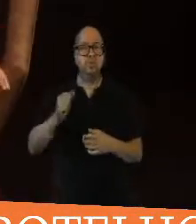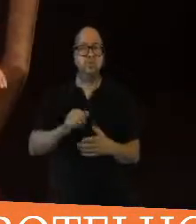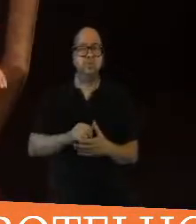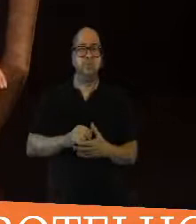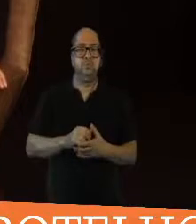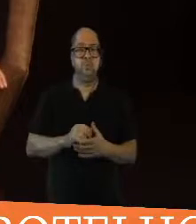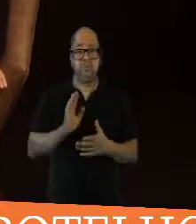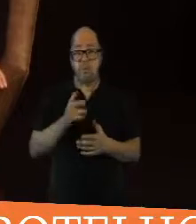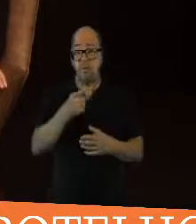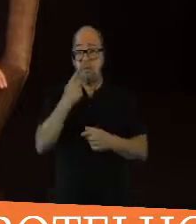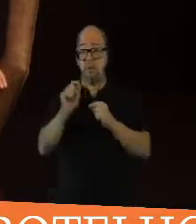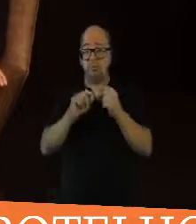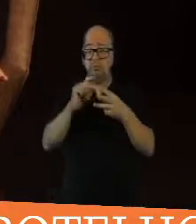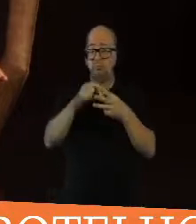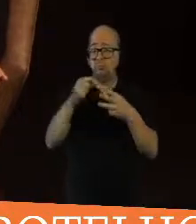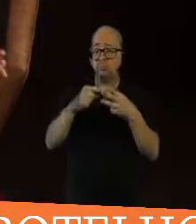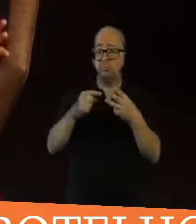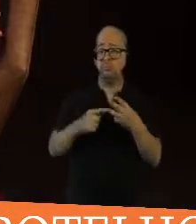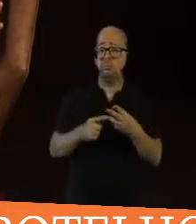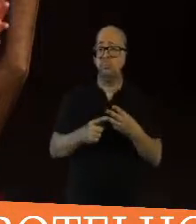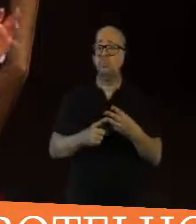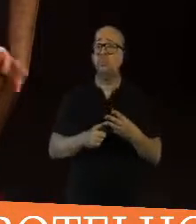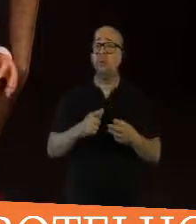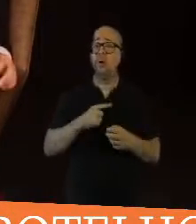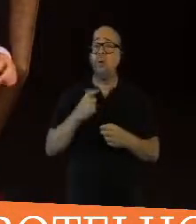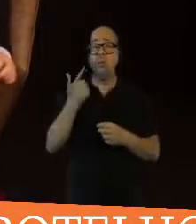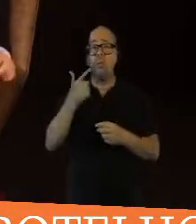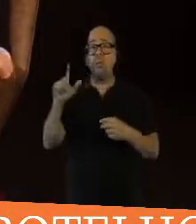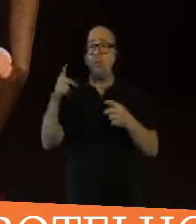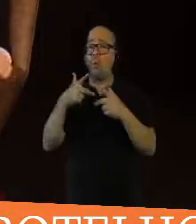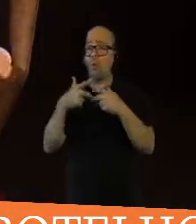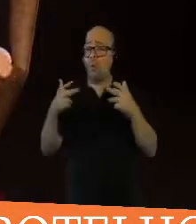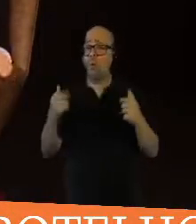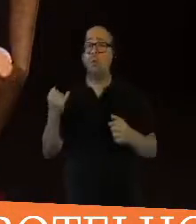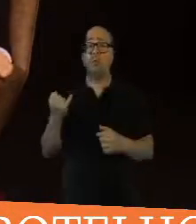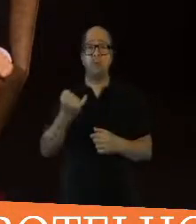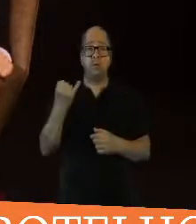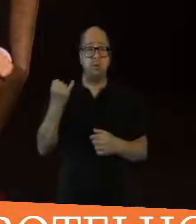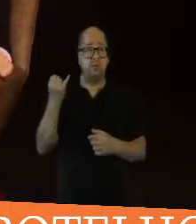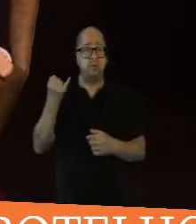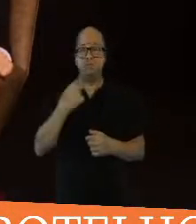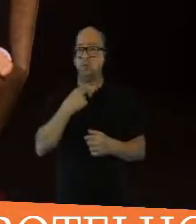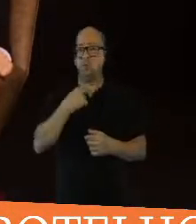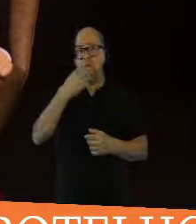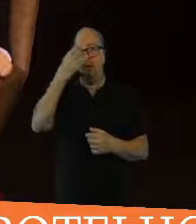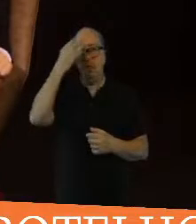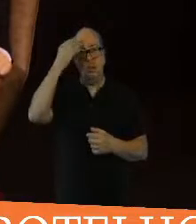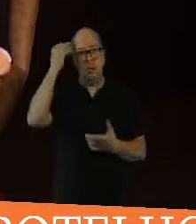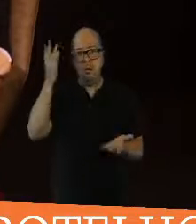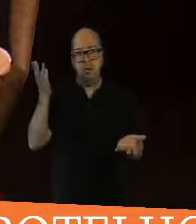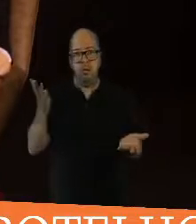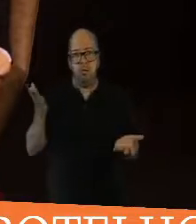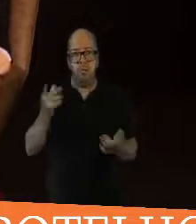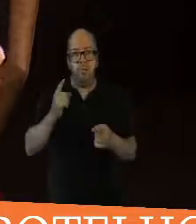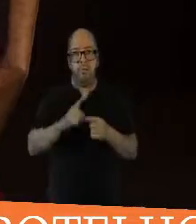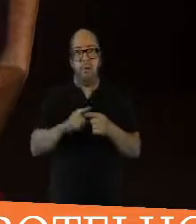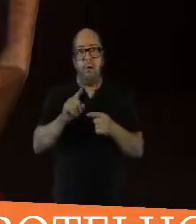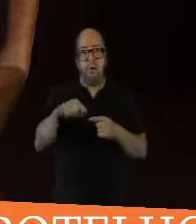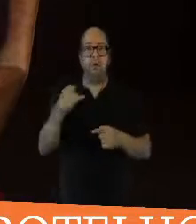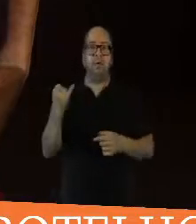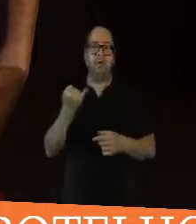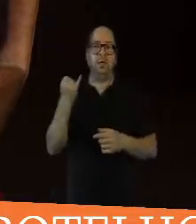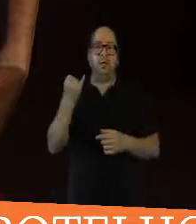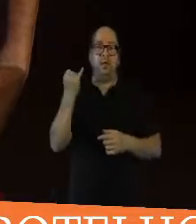instrumentistas que tivemos. Mas existe uma outra coisa que a gente não pode esquecer de maneira alguma, assim, que é importante,